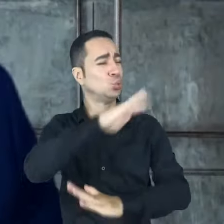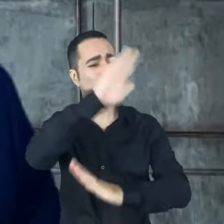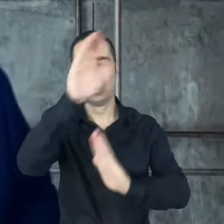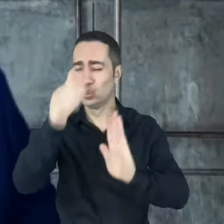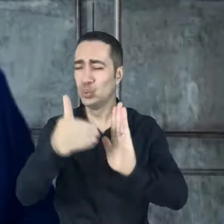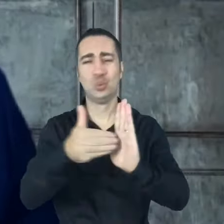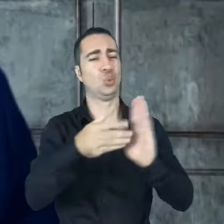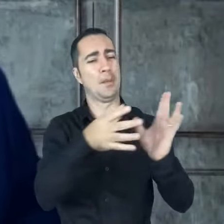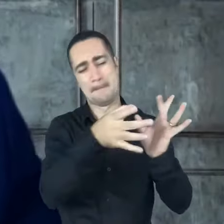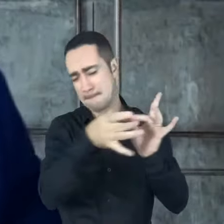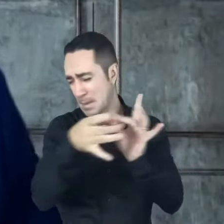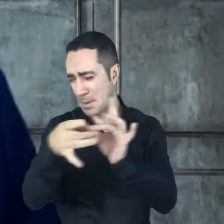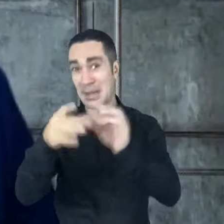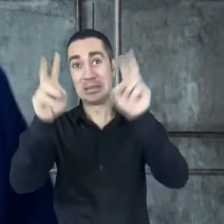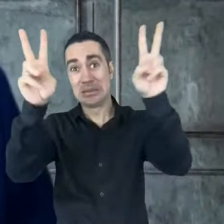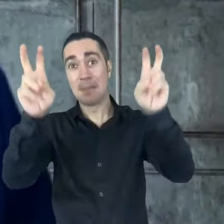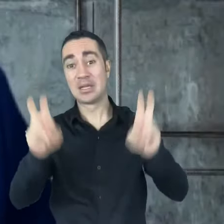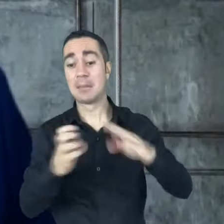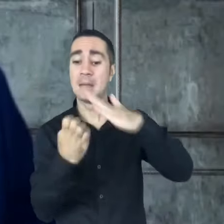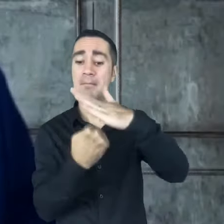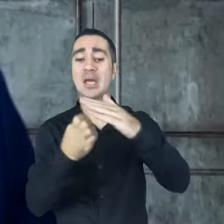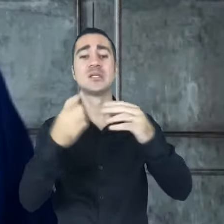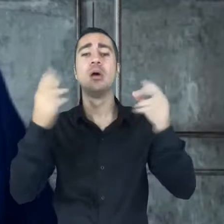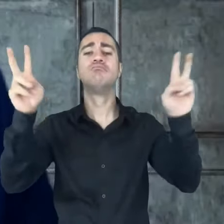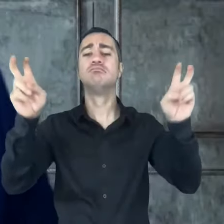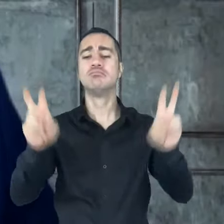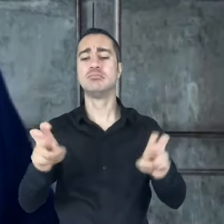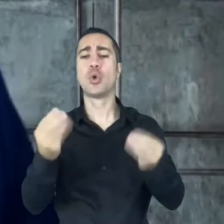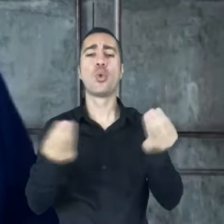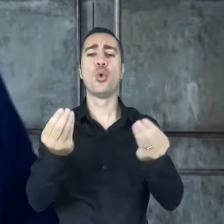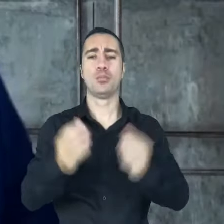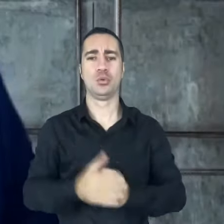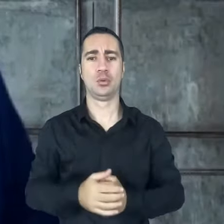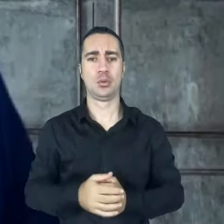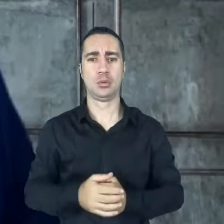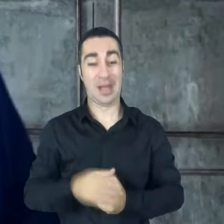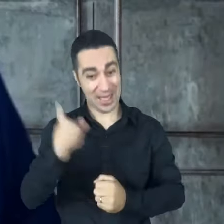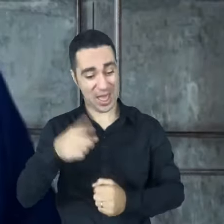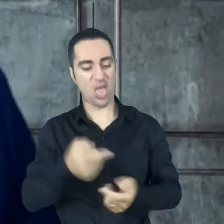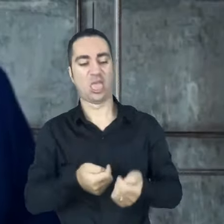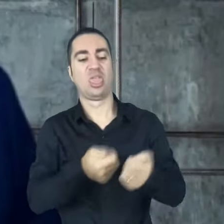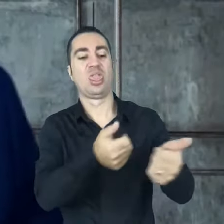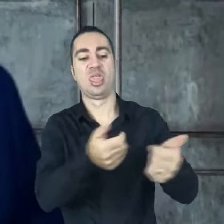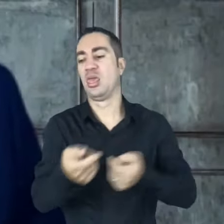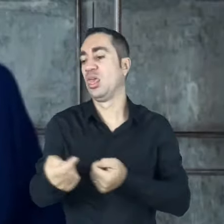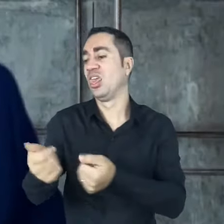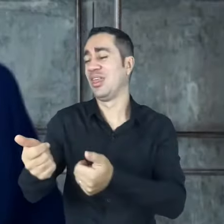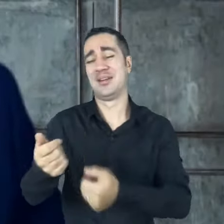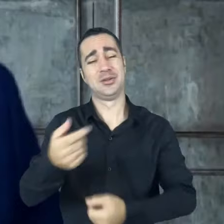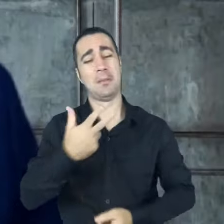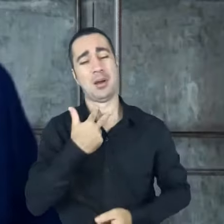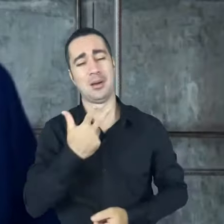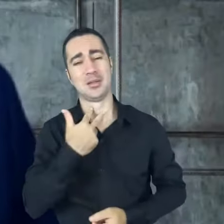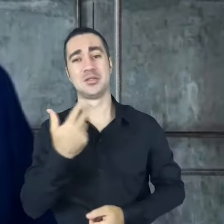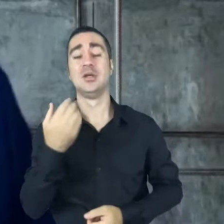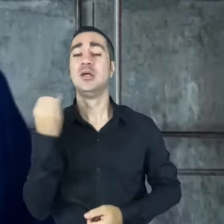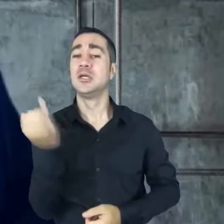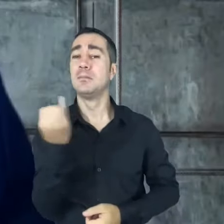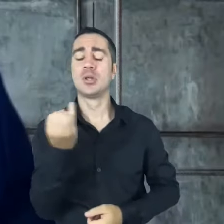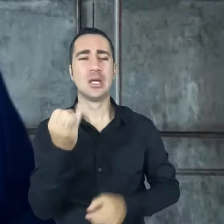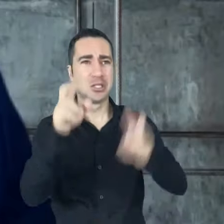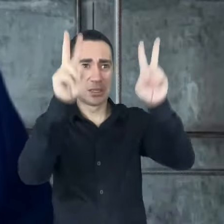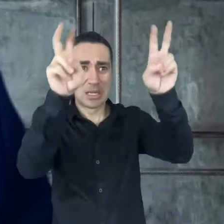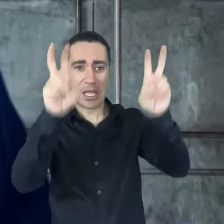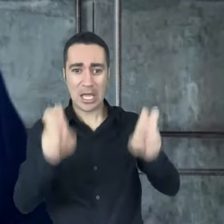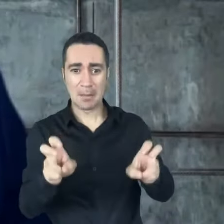Como que isso está sendo tratado? Como a gente está tratando, por exemplo, riscos e oportunidades relacionados a